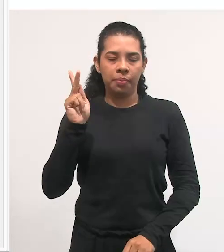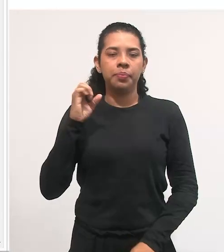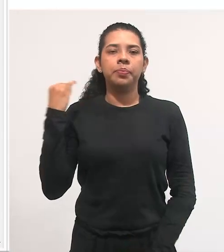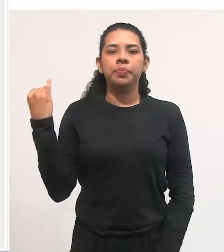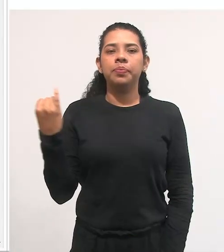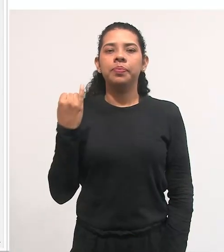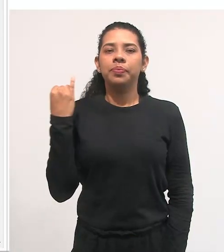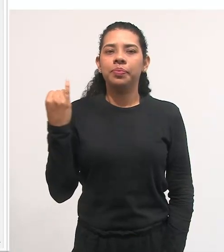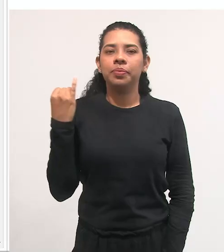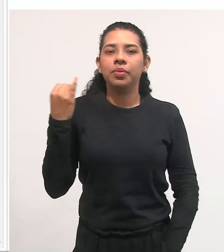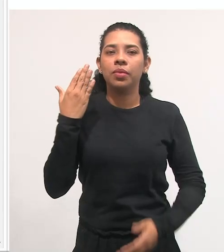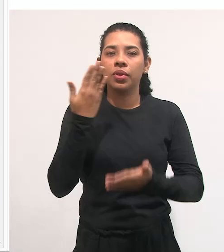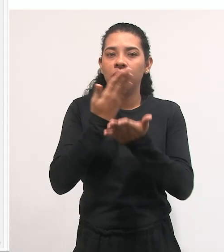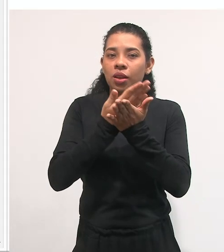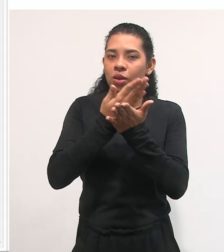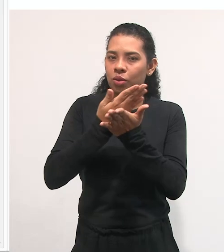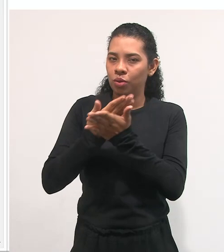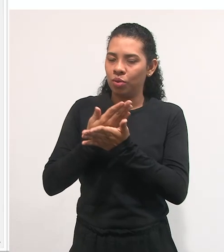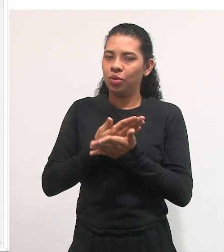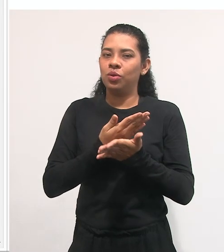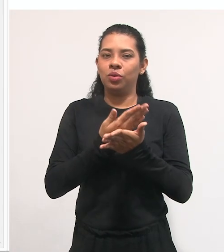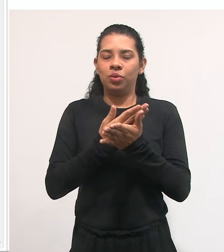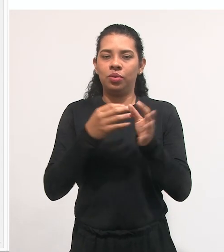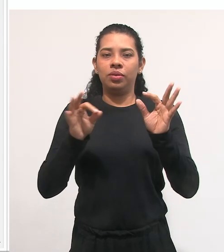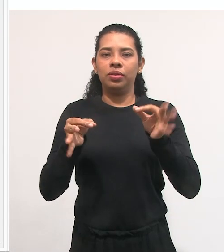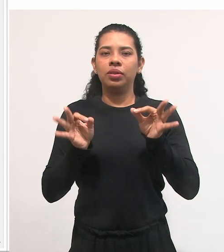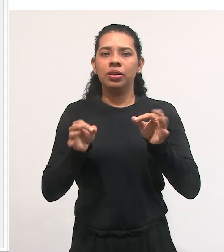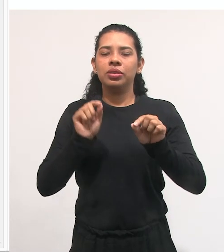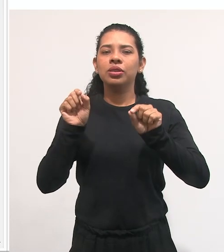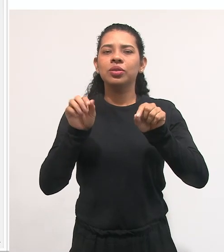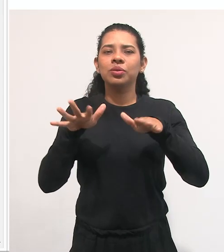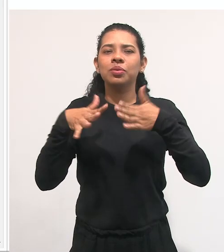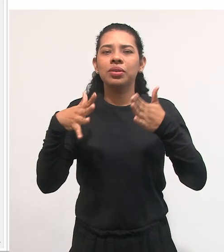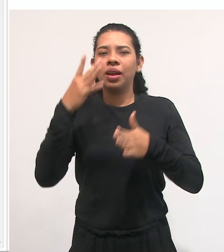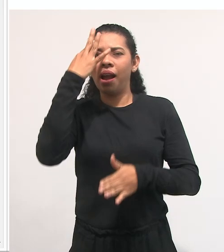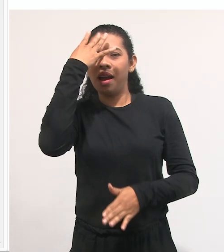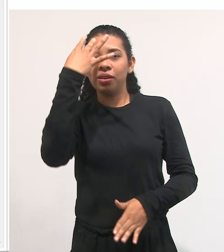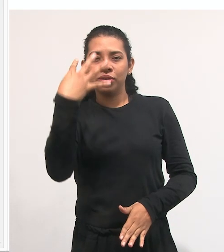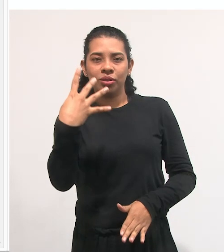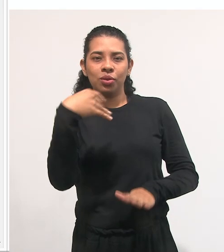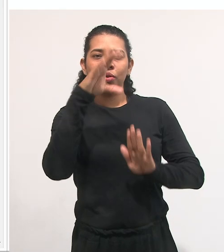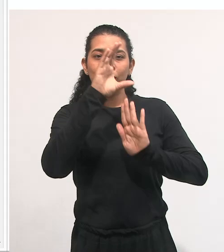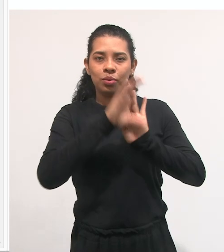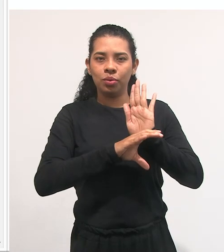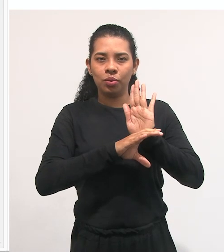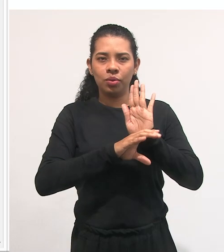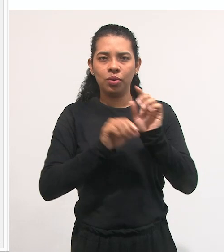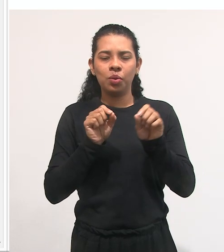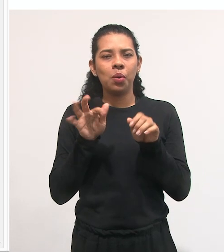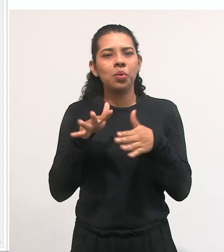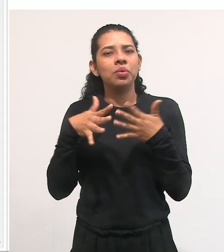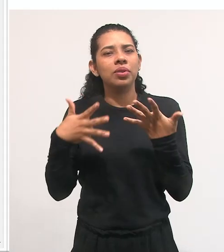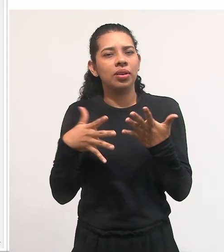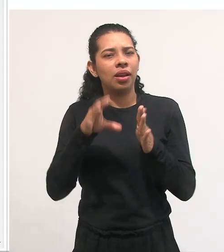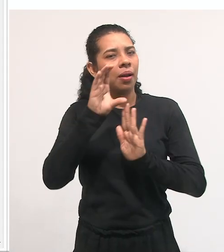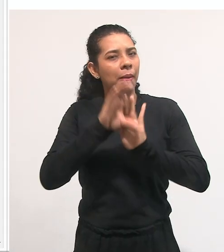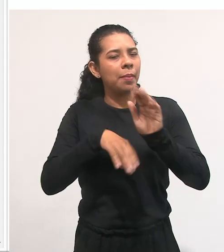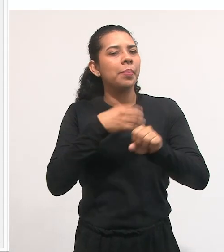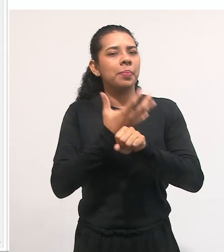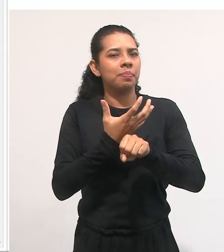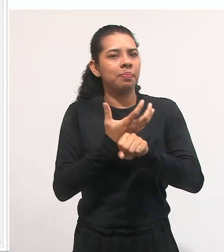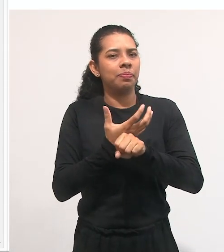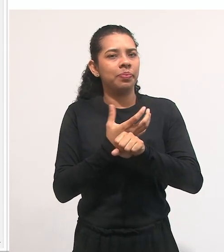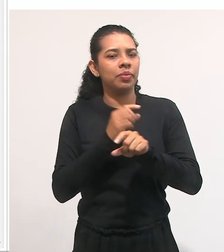por isso que é importante estudar as teorias do currículo para a gente entender o que o texto nos leva a entender, para